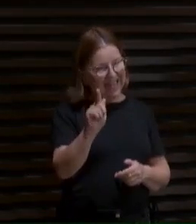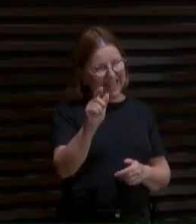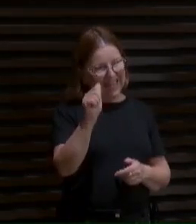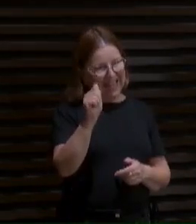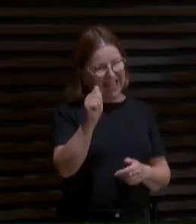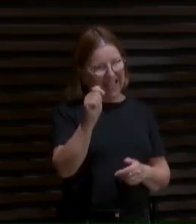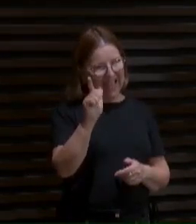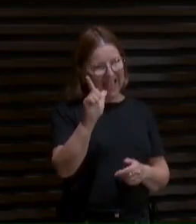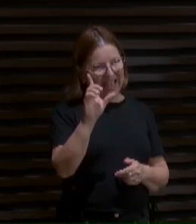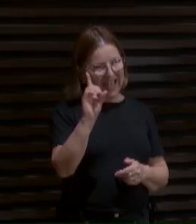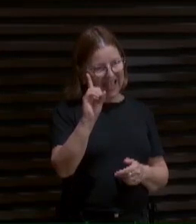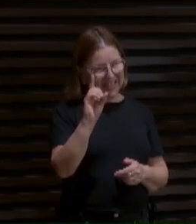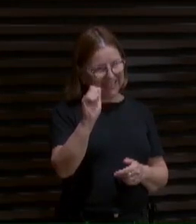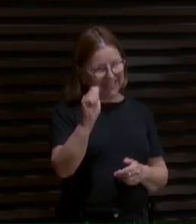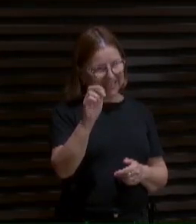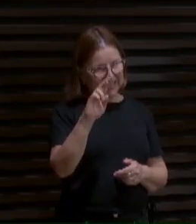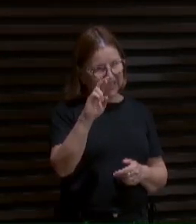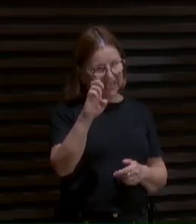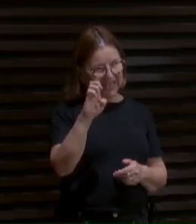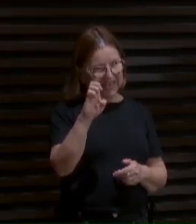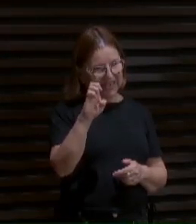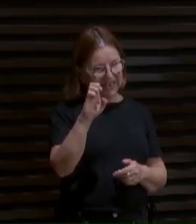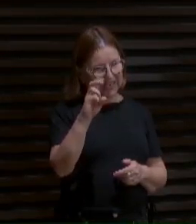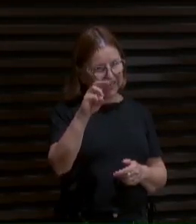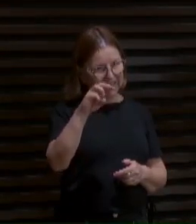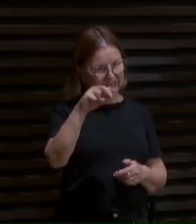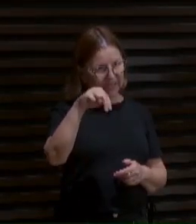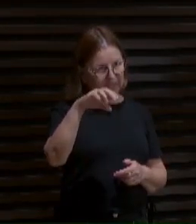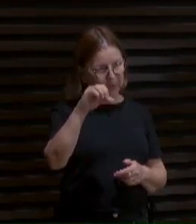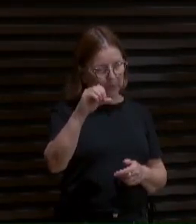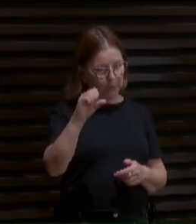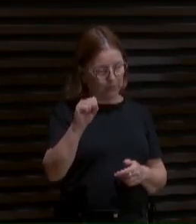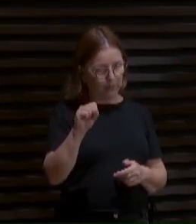vieram-lhe ao encontro 2 endemoniados,